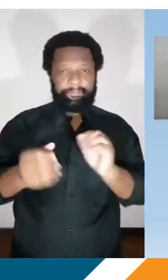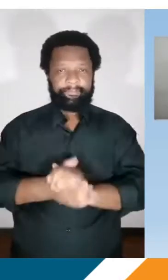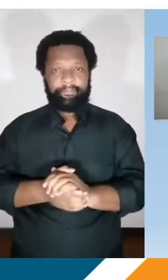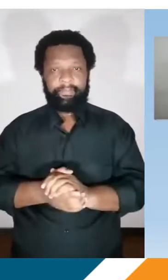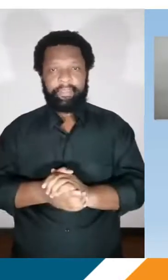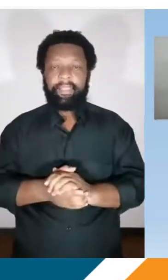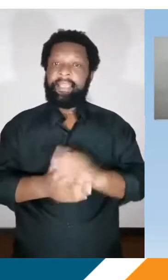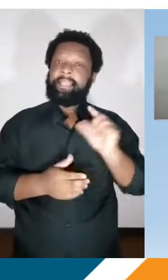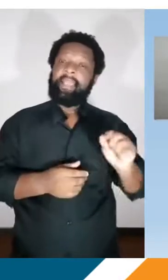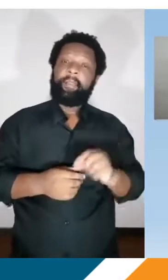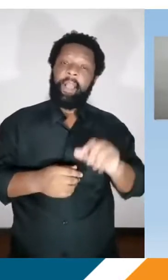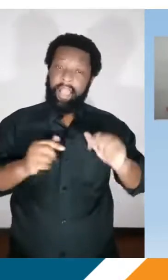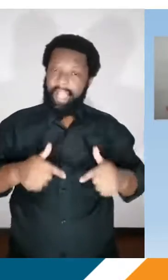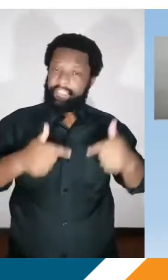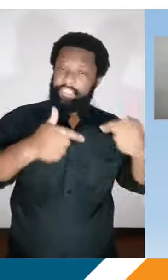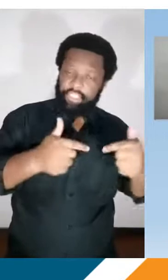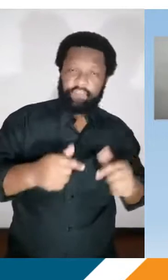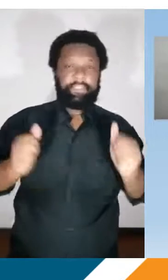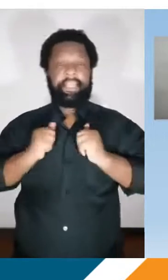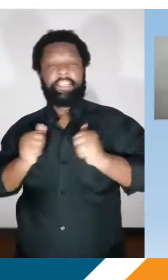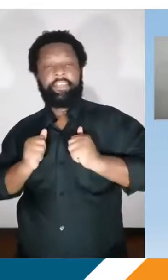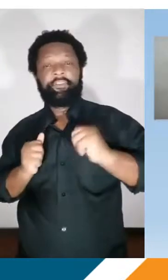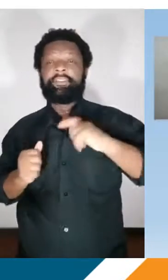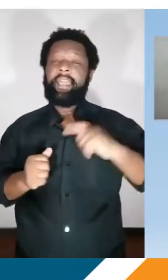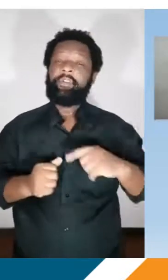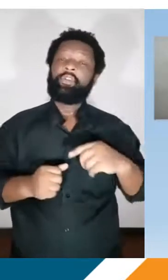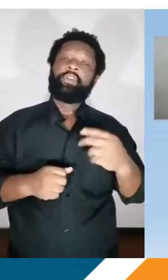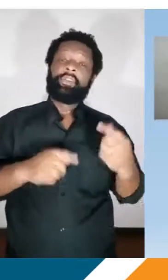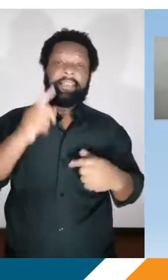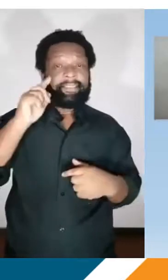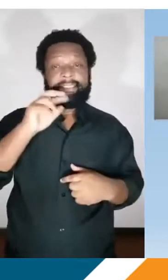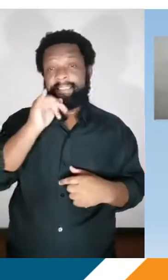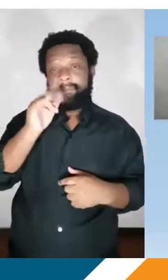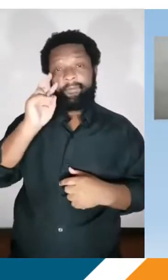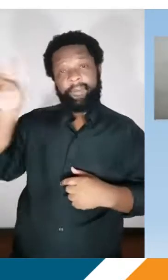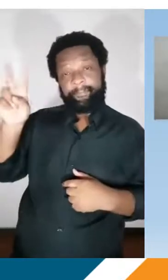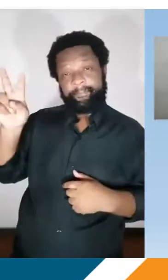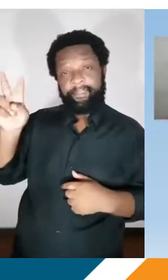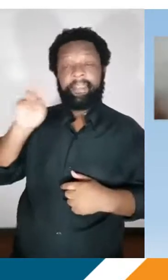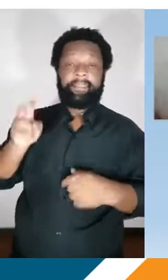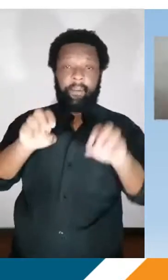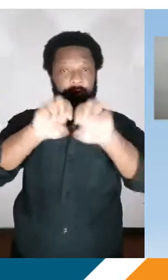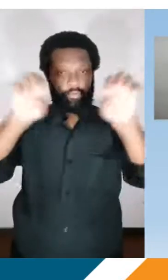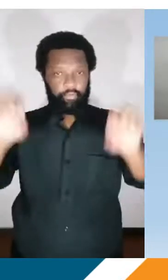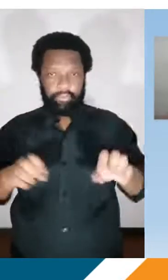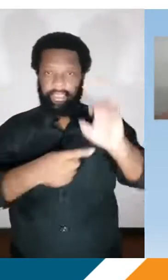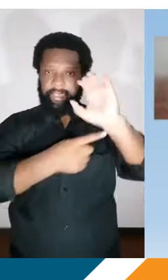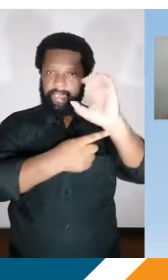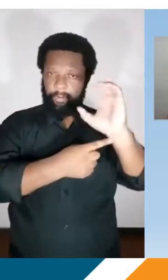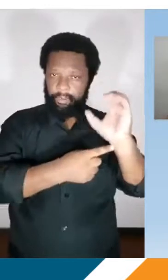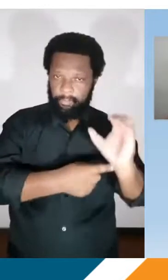aqui o seguinte: quantos isômeros ativos e inativos existem no 3-metil-hexano 2-ol? Olha, tem uma estrutura, tem